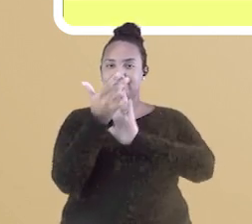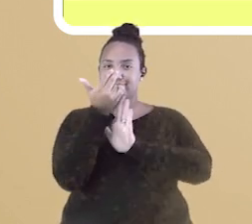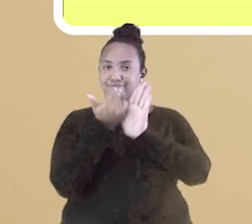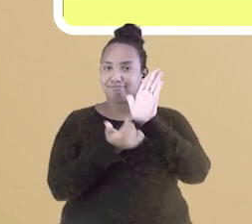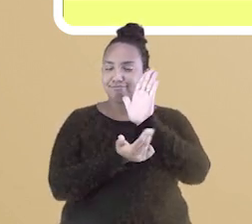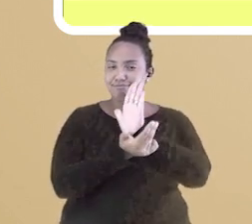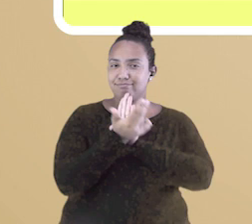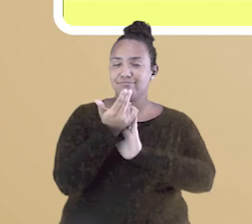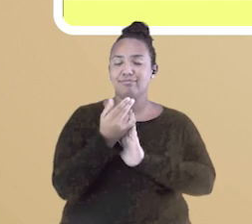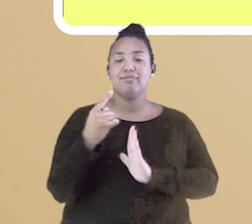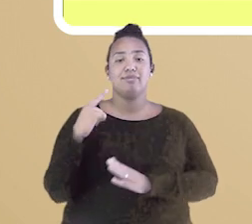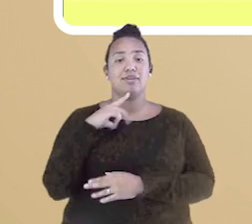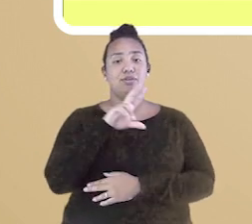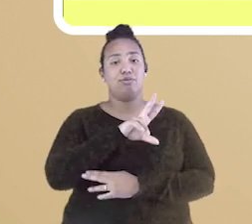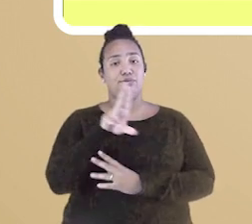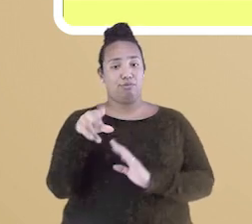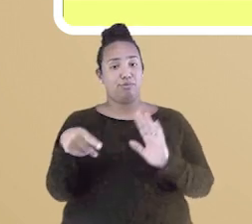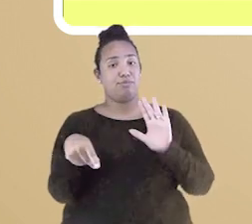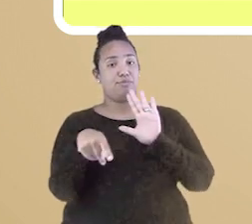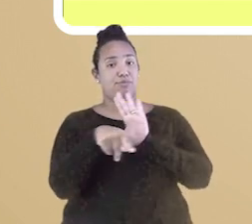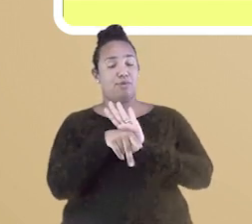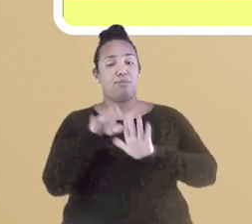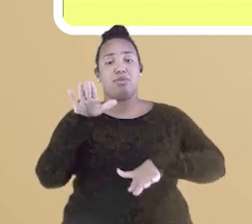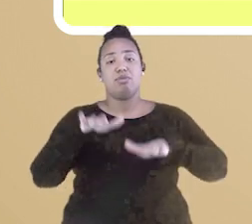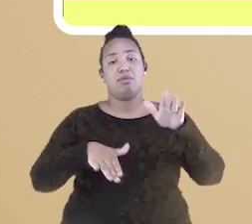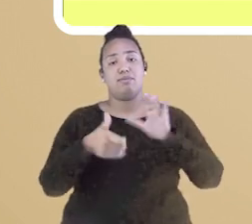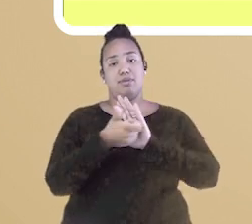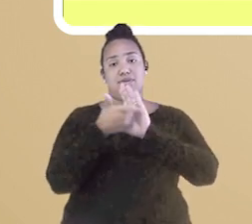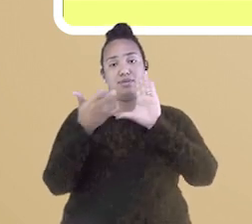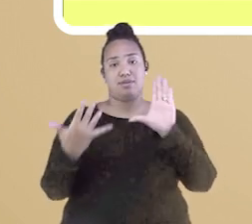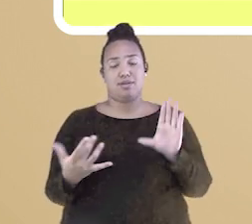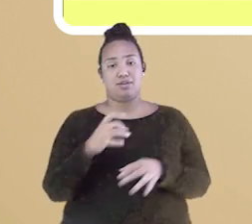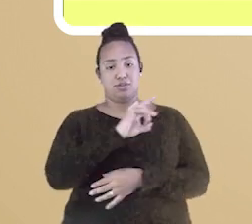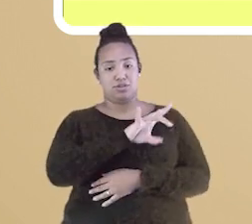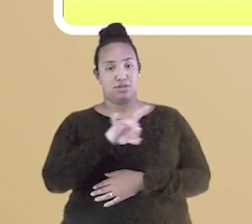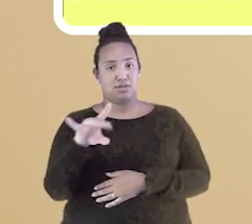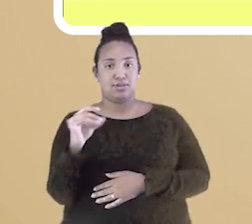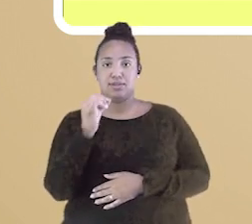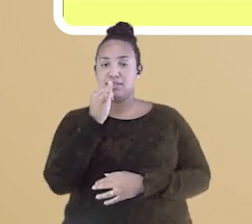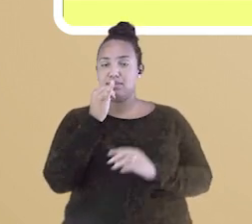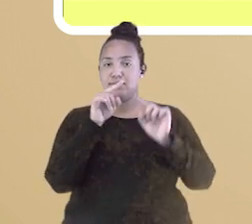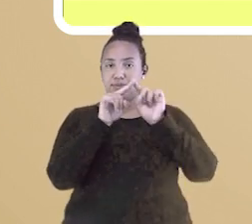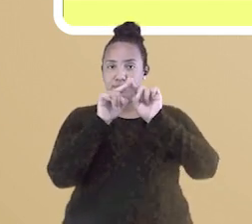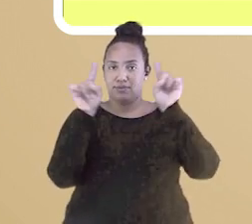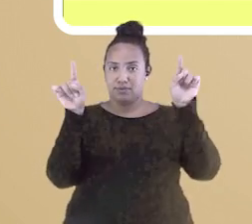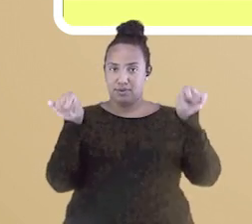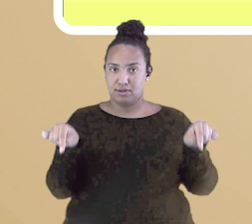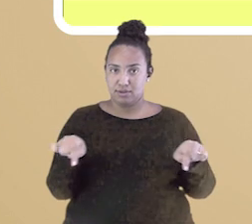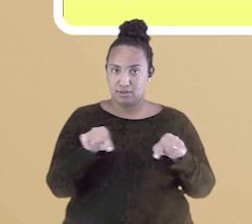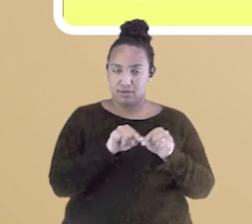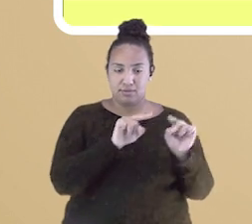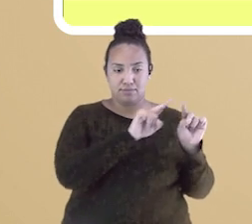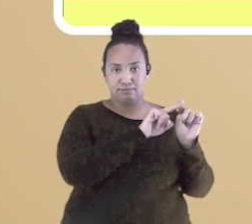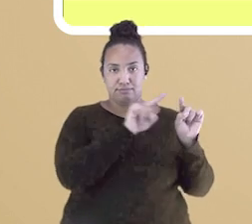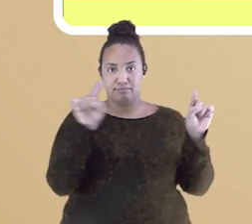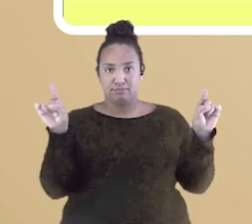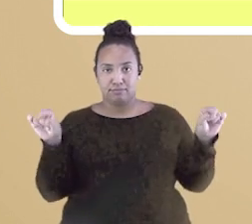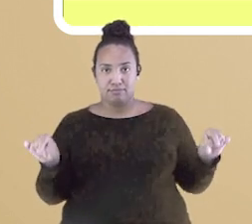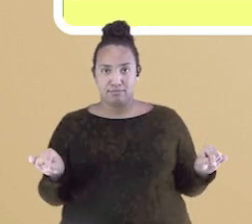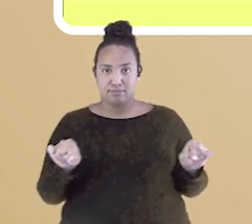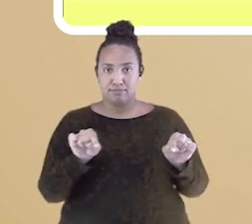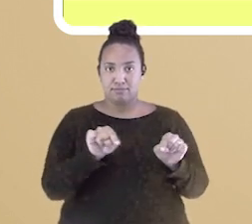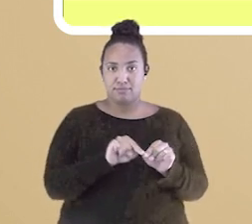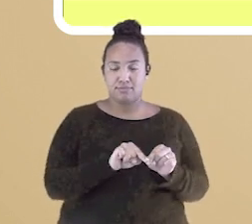nomes específicos de acordo com as suas características: quadrado, retângulo e losango.